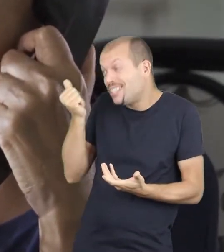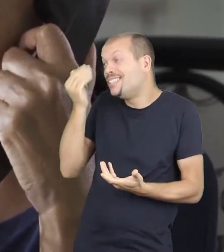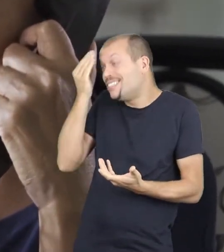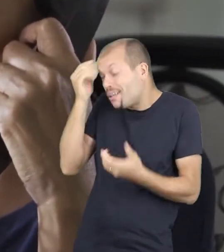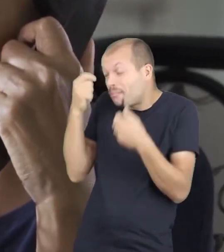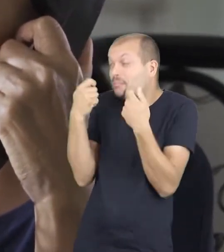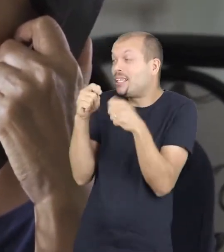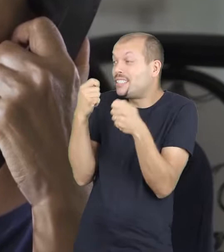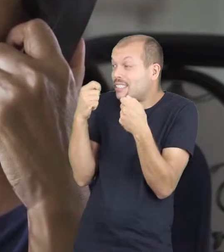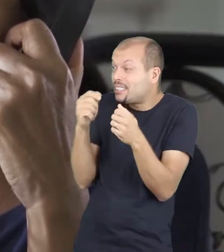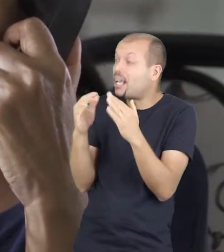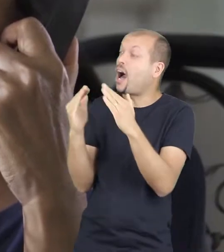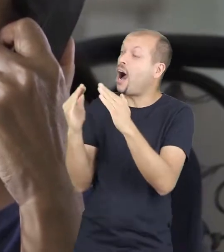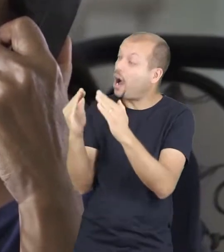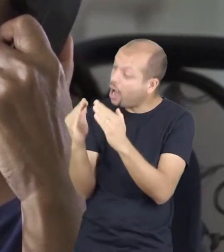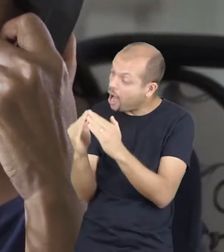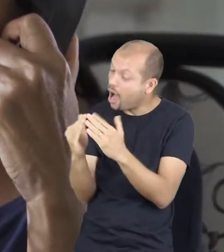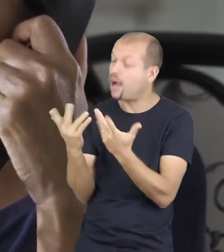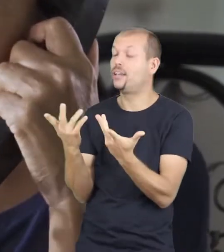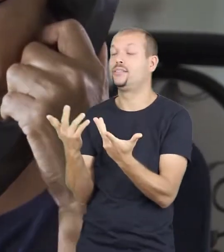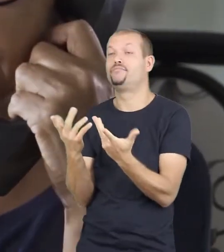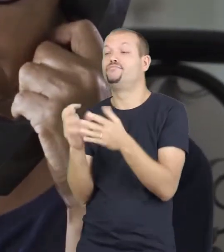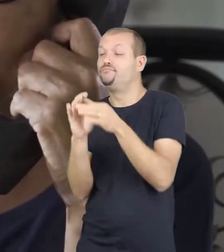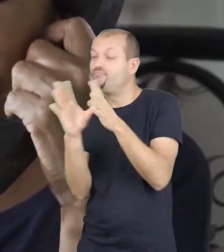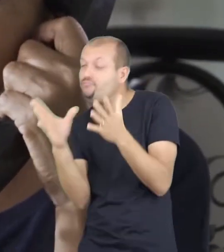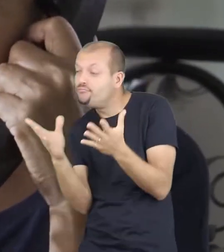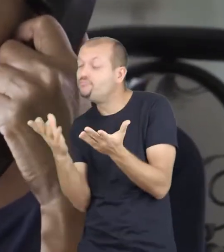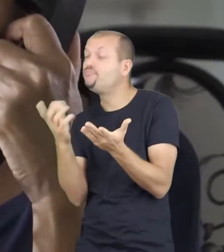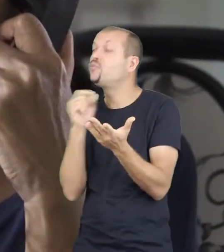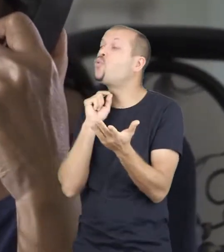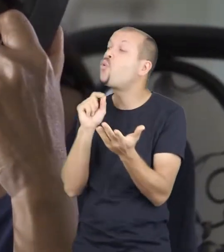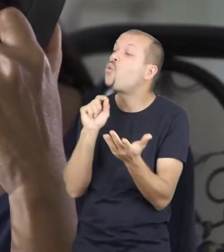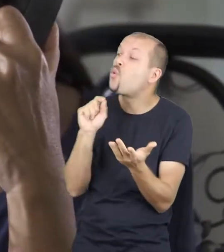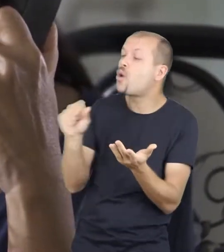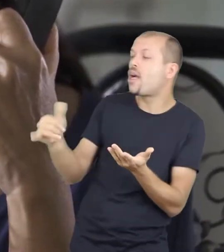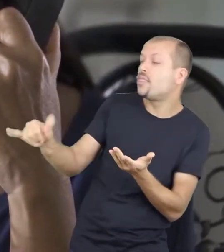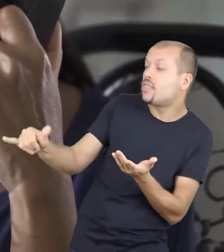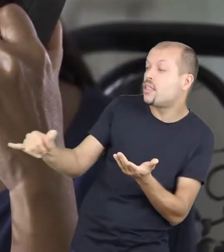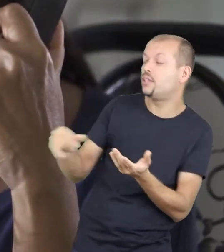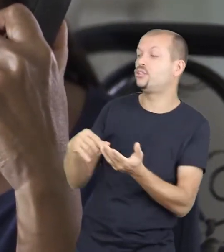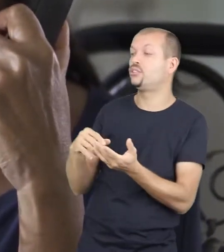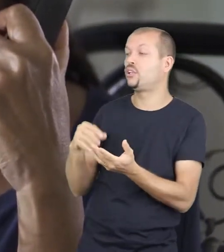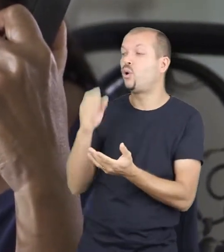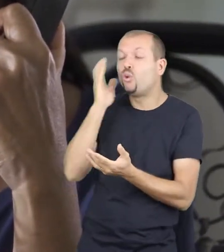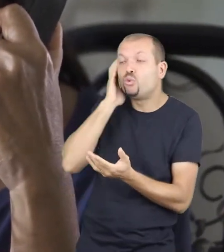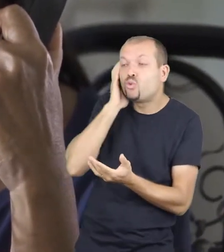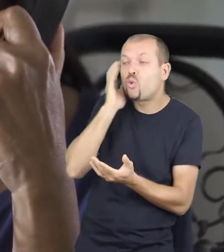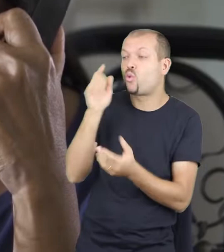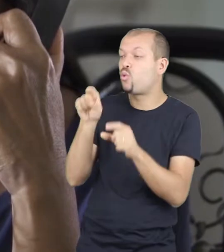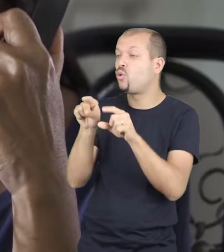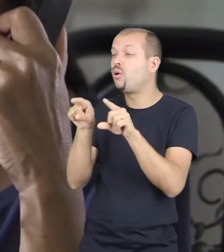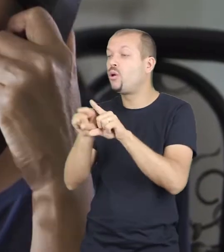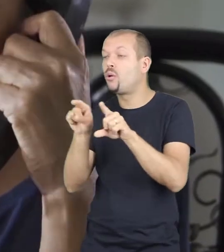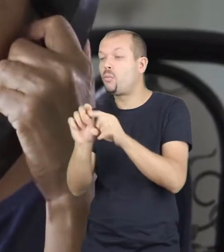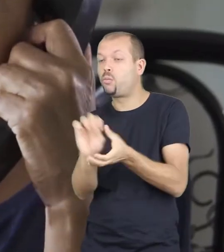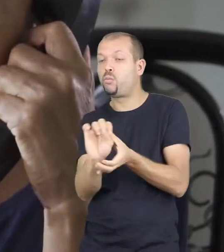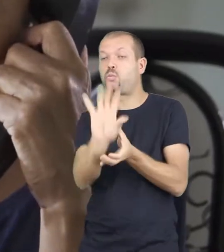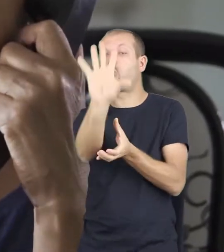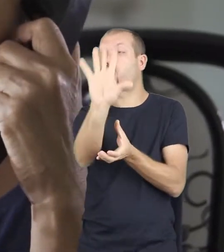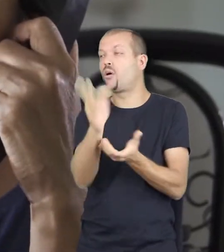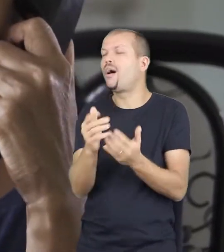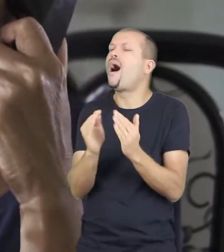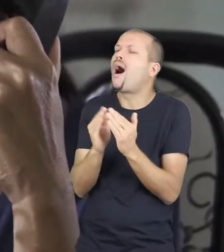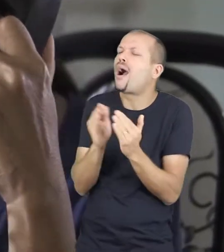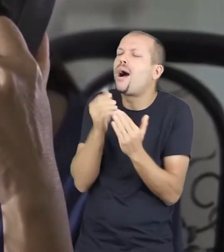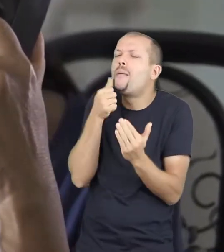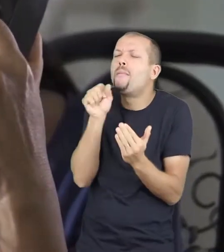Eu sei que precisamos de uma casa que nos deixe ligar uma extensão para o som e para o projetor. A casa de